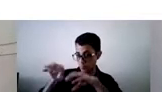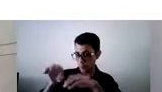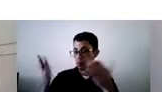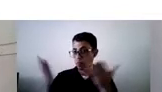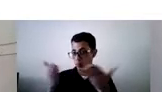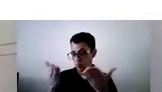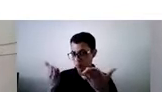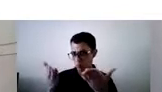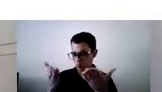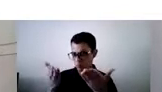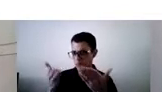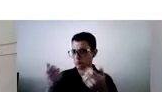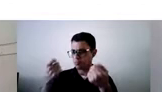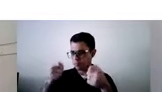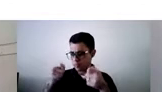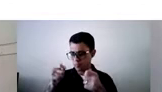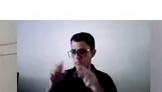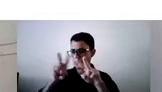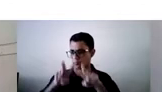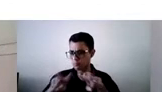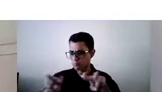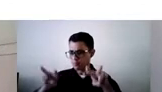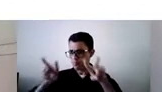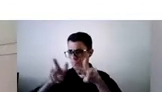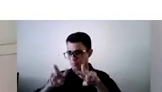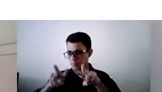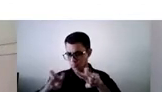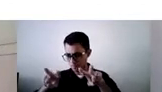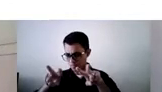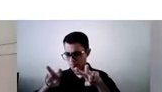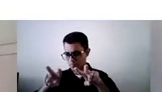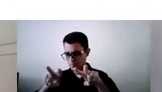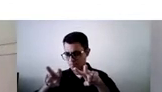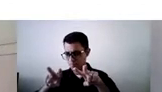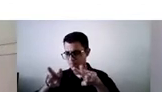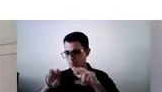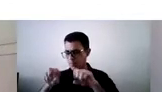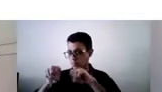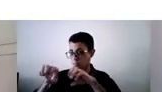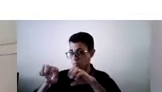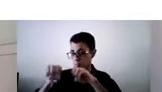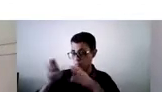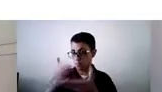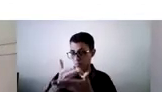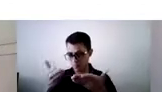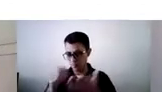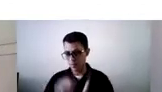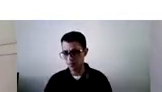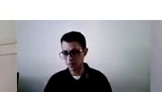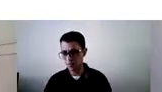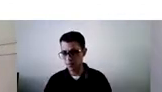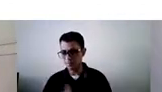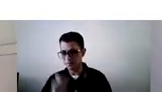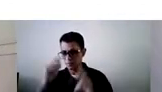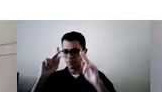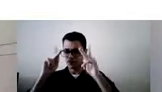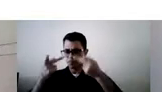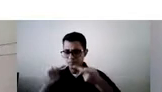Hoje, temos que ter um olhar mais holístico da formação integral do ser